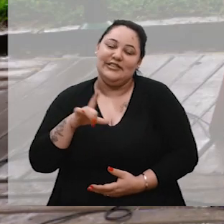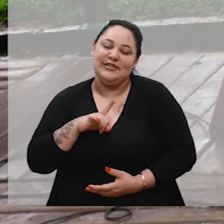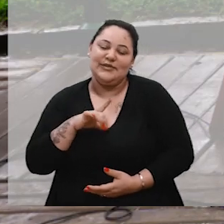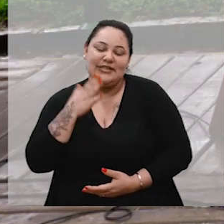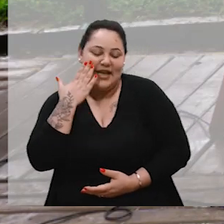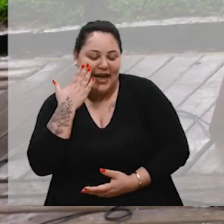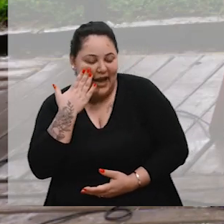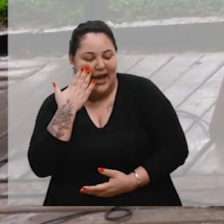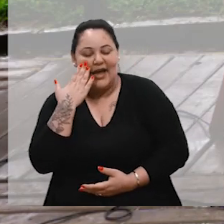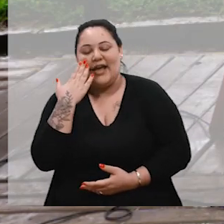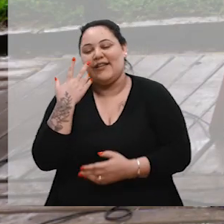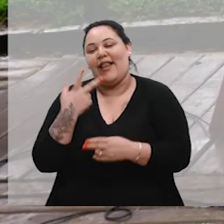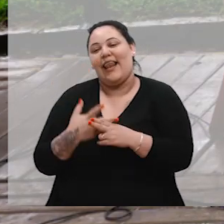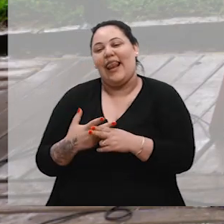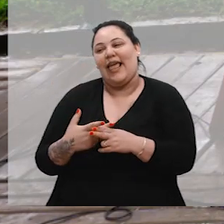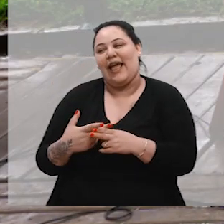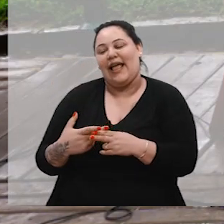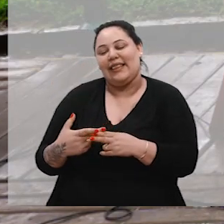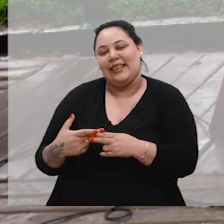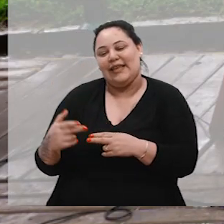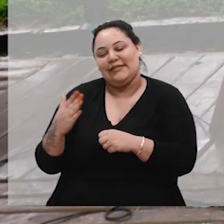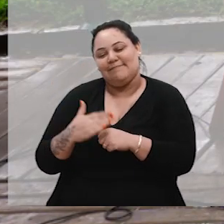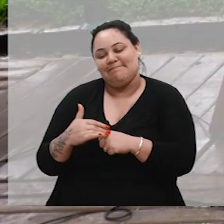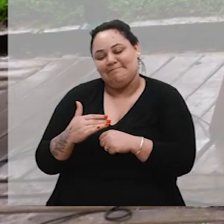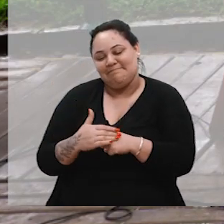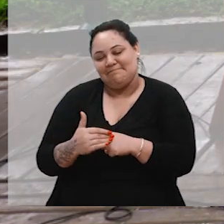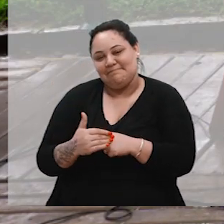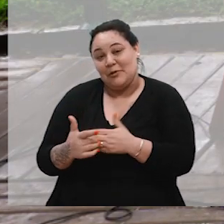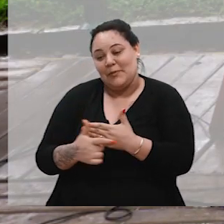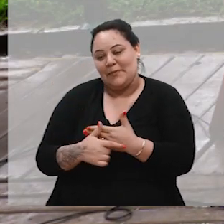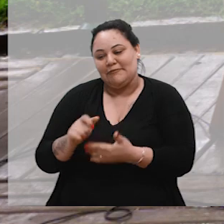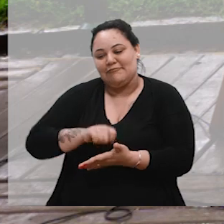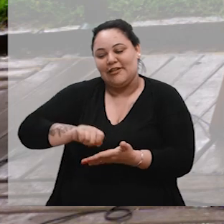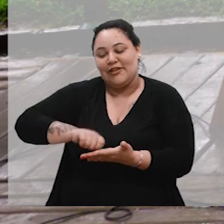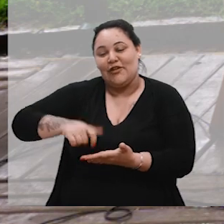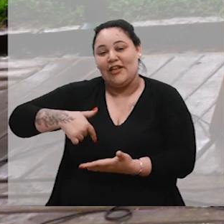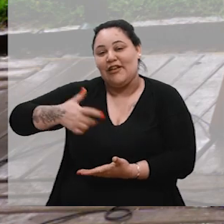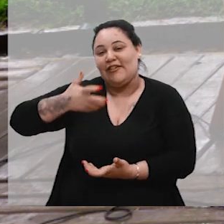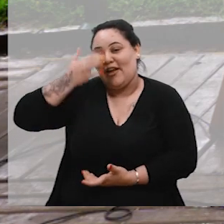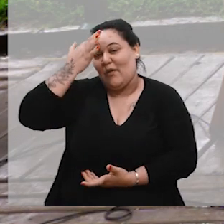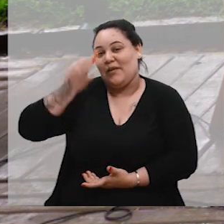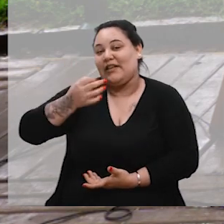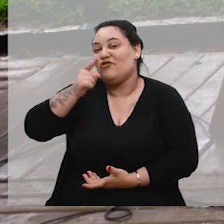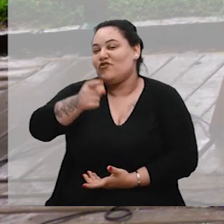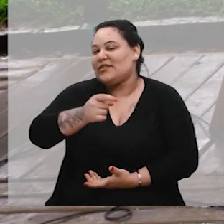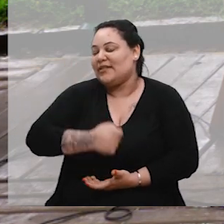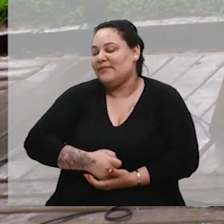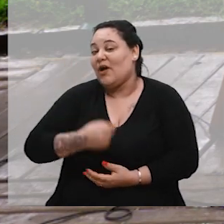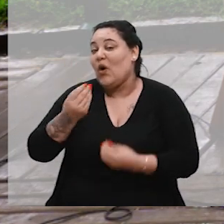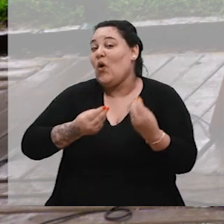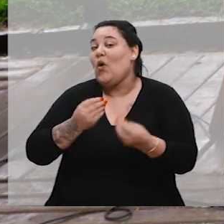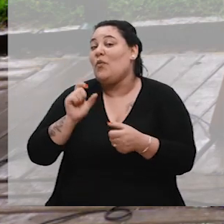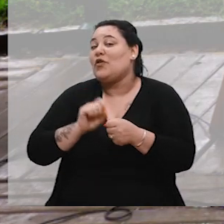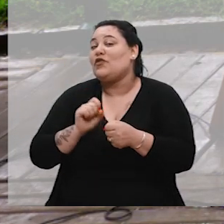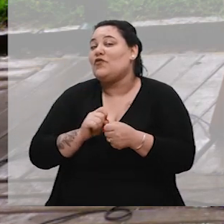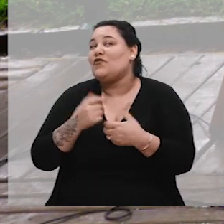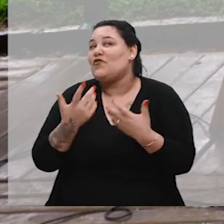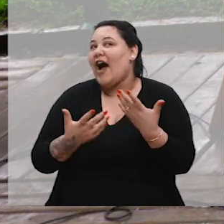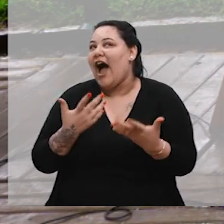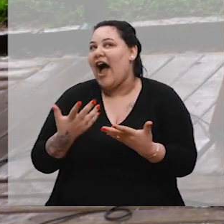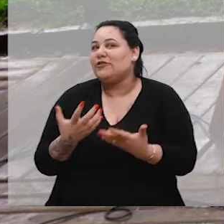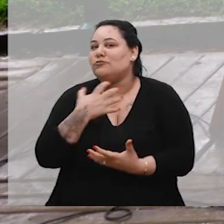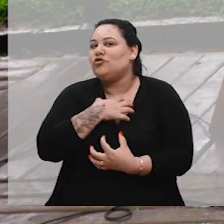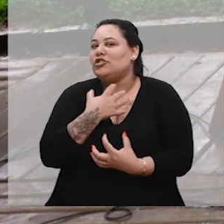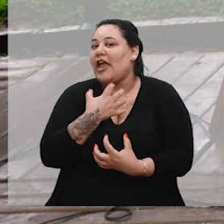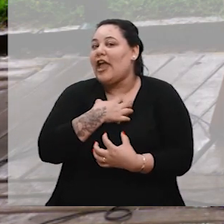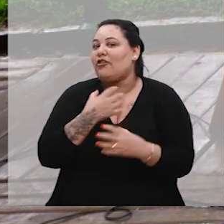tuas sutilezas, né, como escritora. E eu queria entender de ti, assim, como é que é o teu fazer, como é que é a